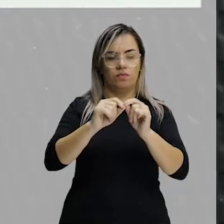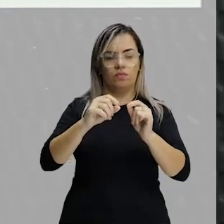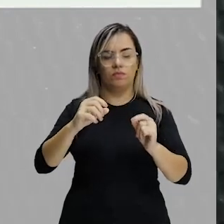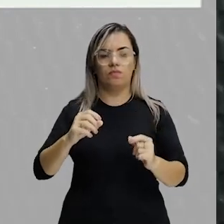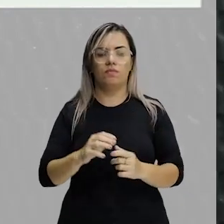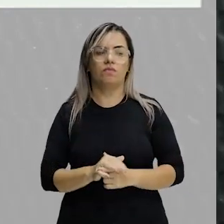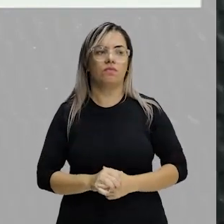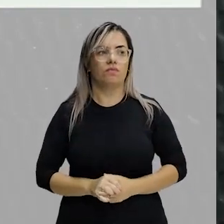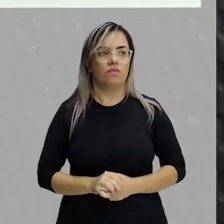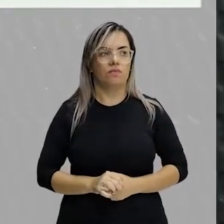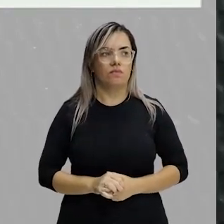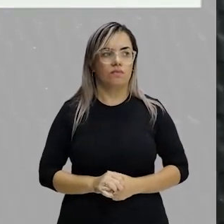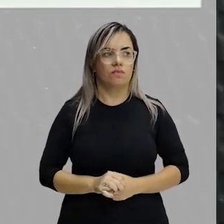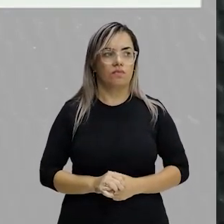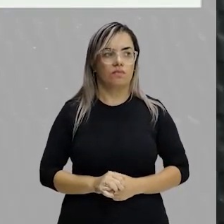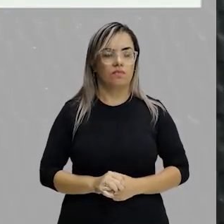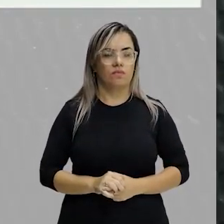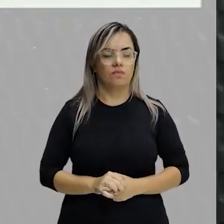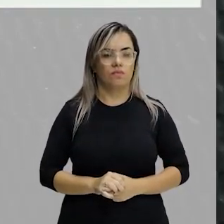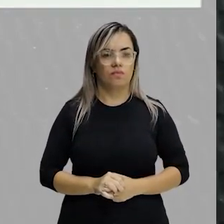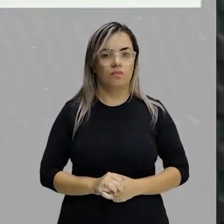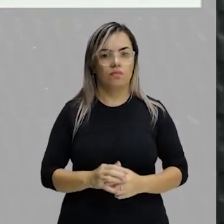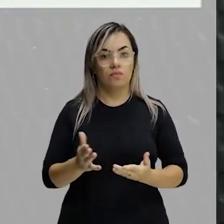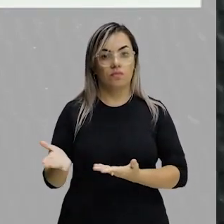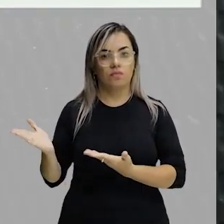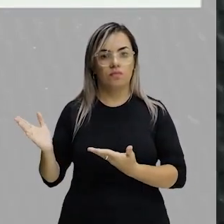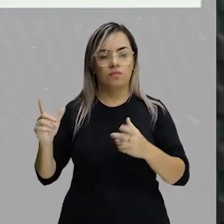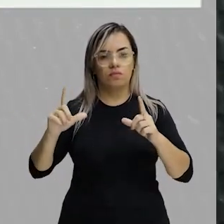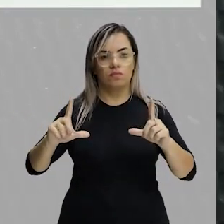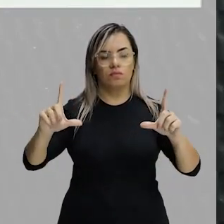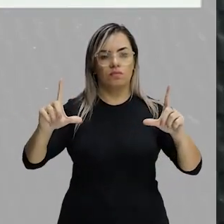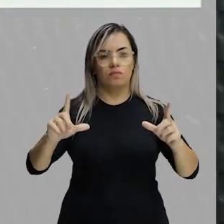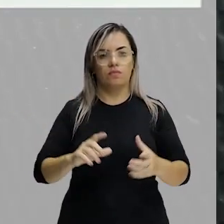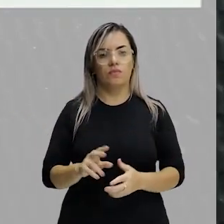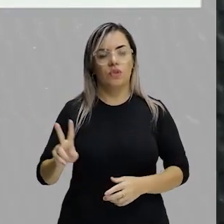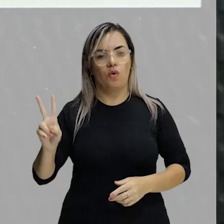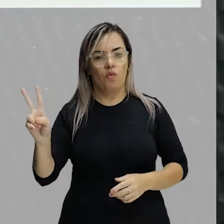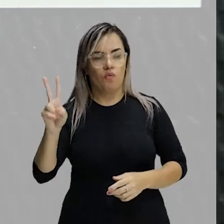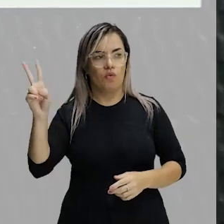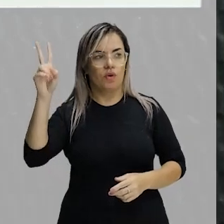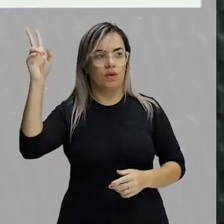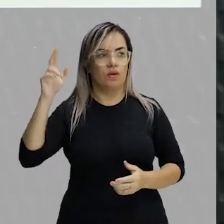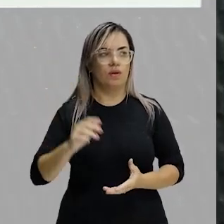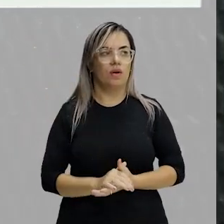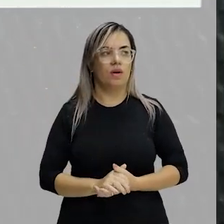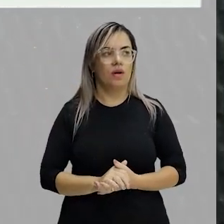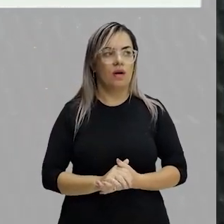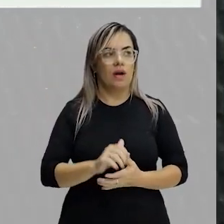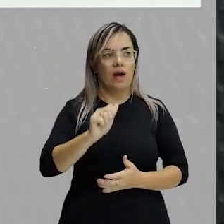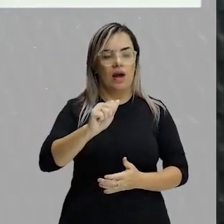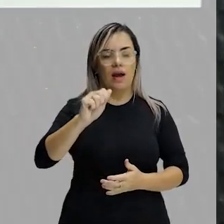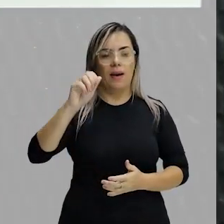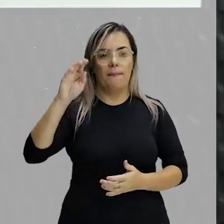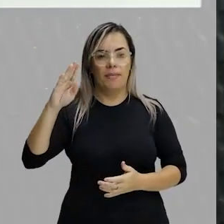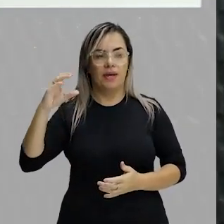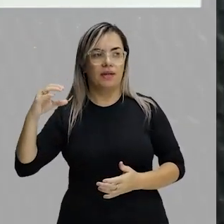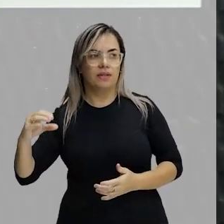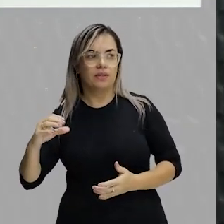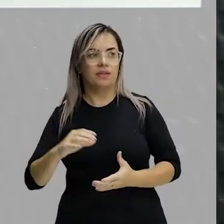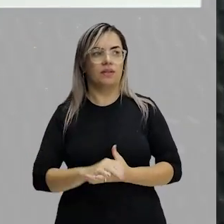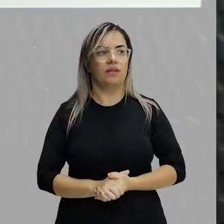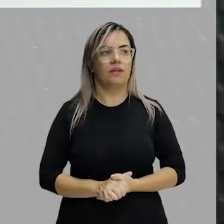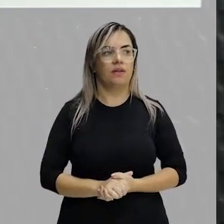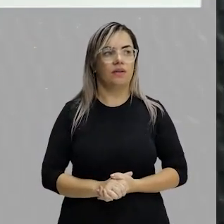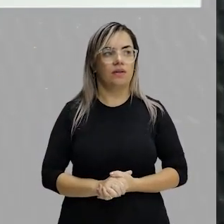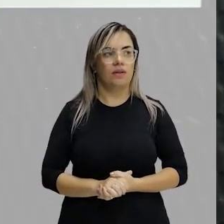valor aqui vale A, aqui vale B, esse valor C. Tá? Se eu aplicar o